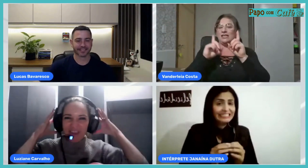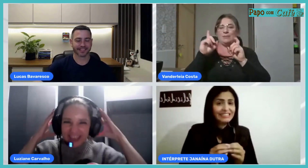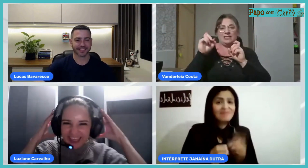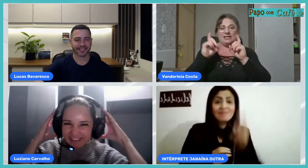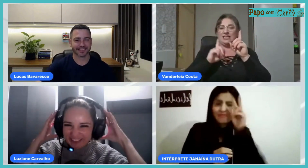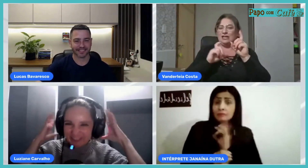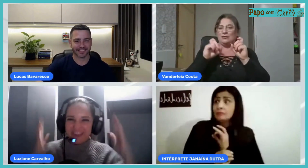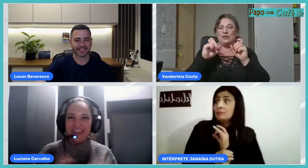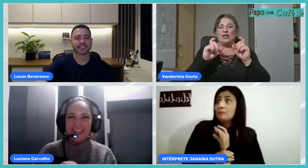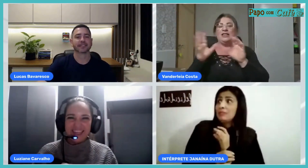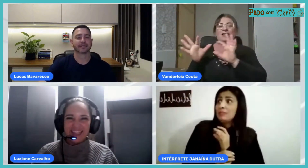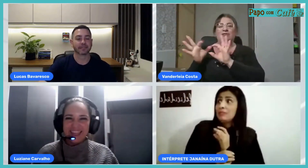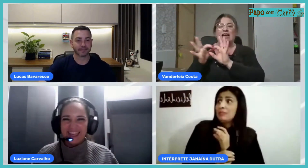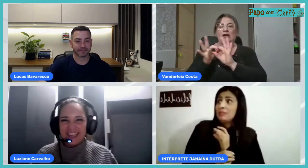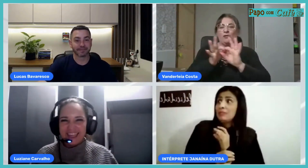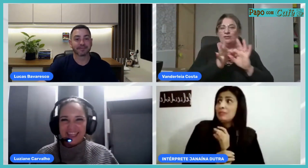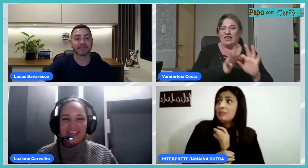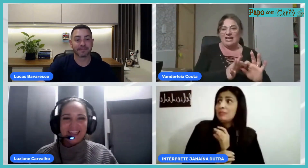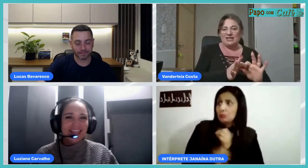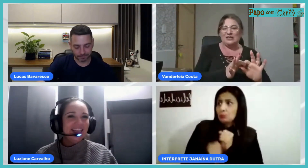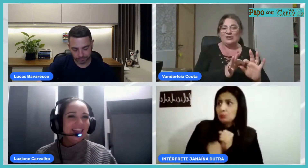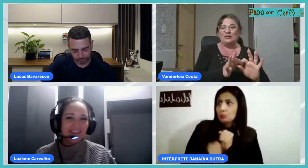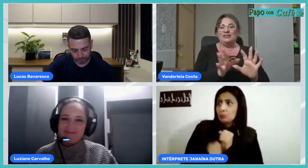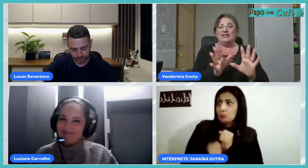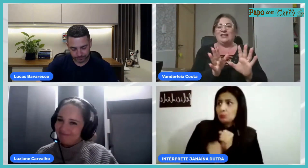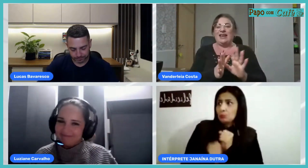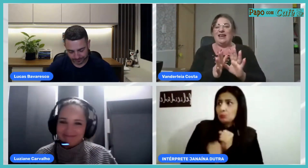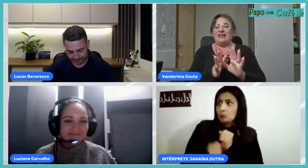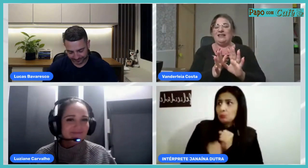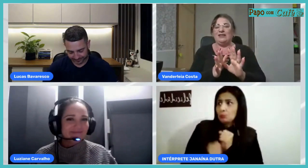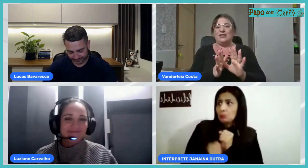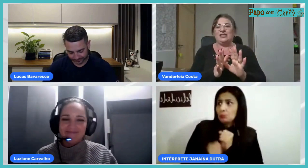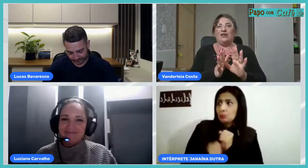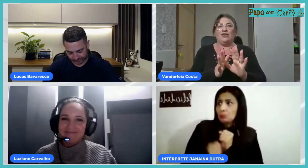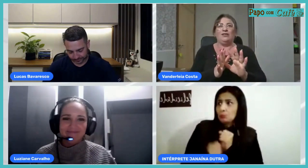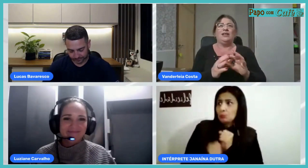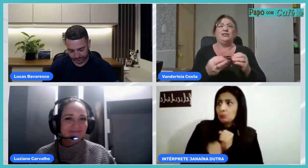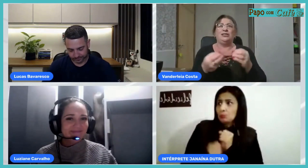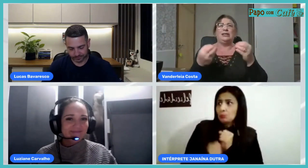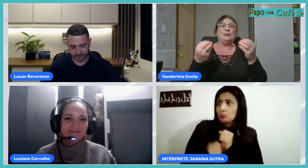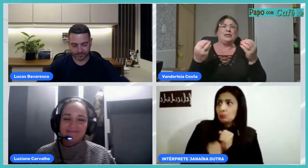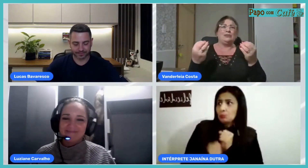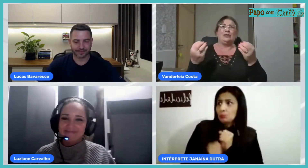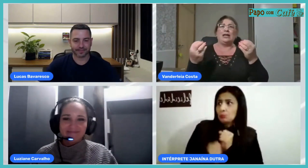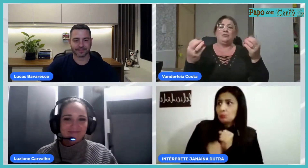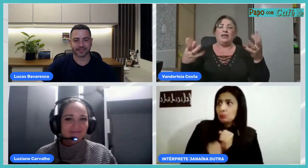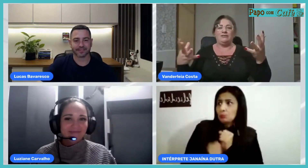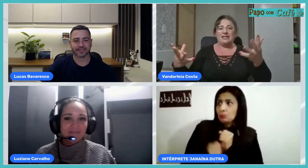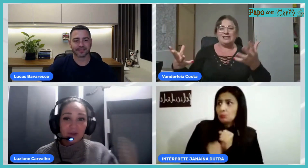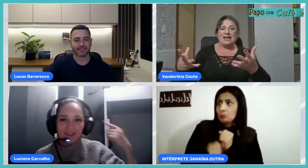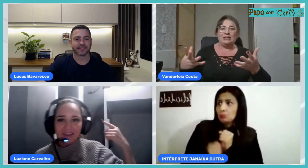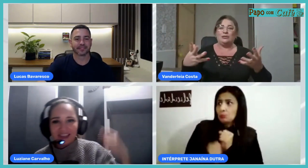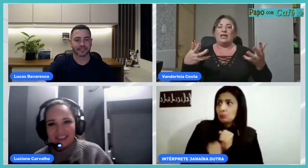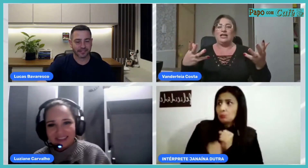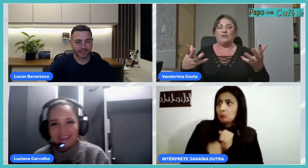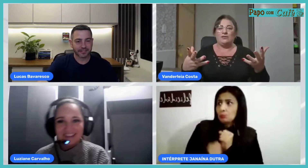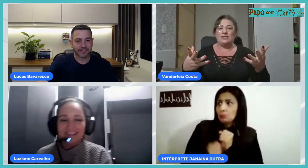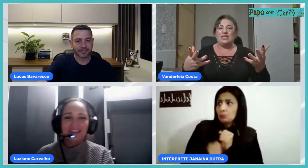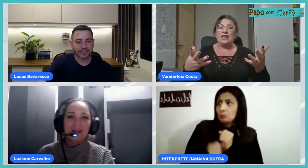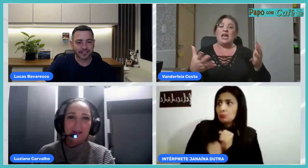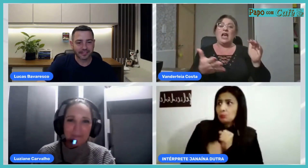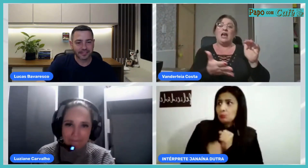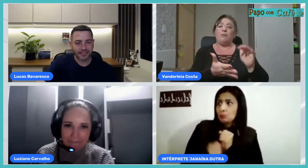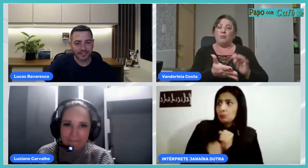Não tem expressão, não dá contexto, né? Então, assim, ó, digamos que tu tá no meio do deserto, o que